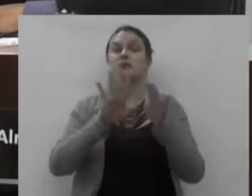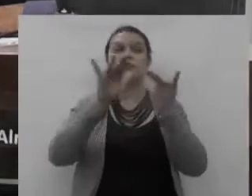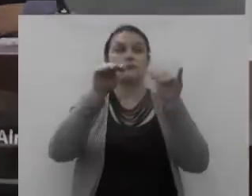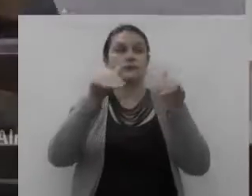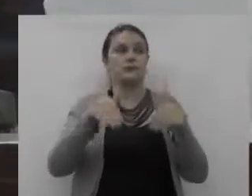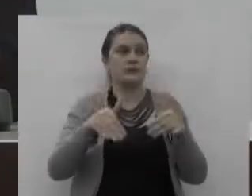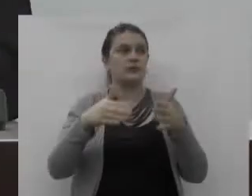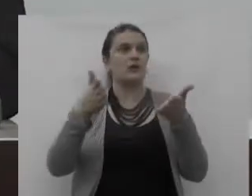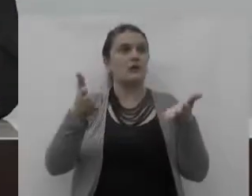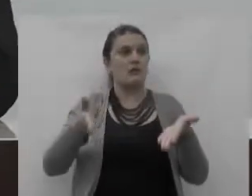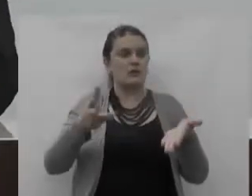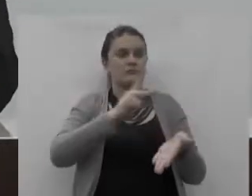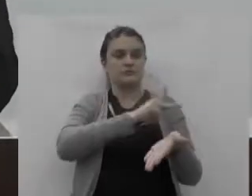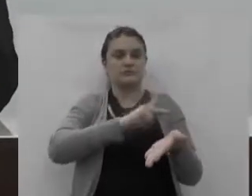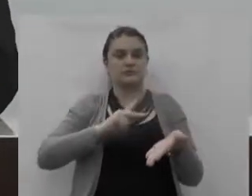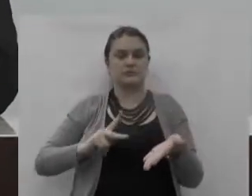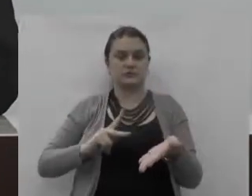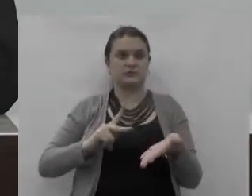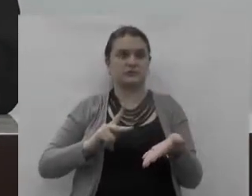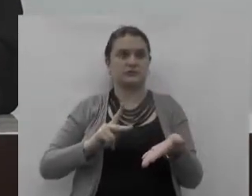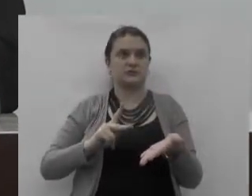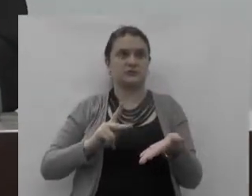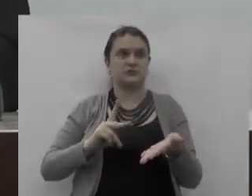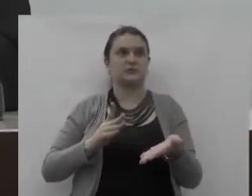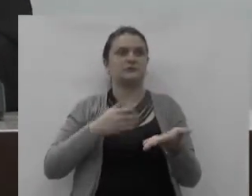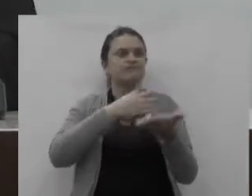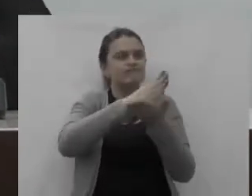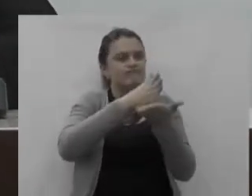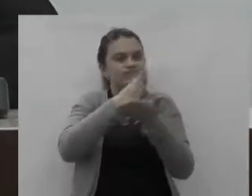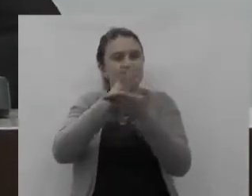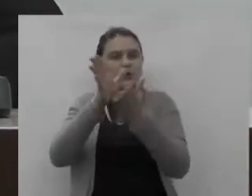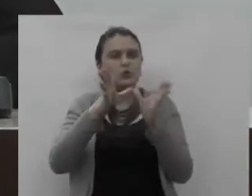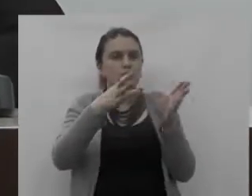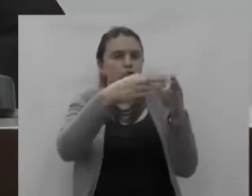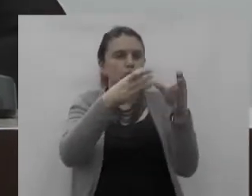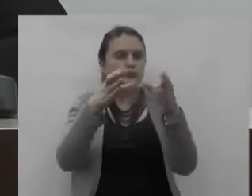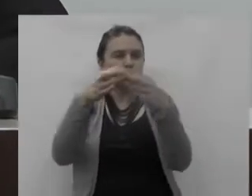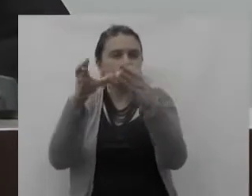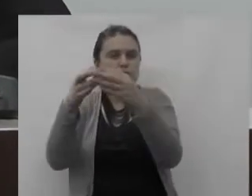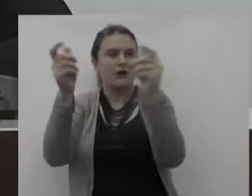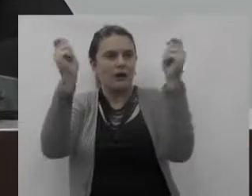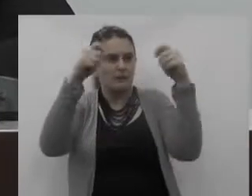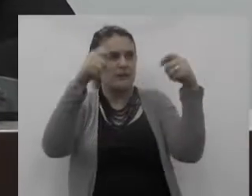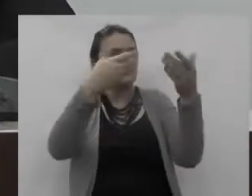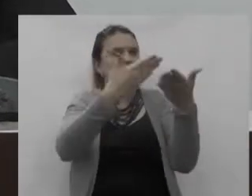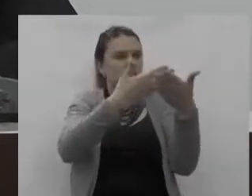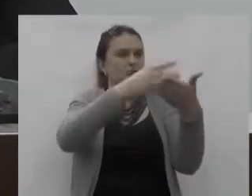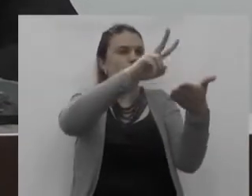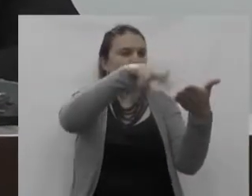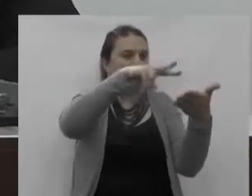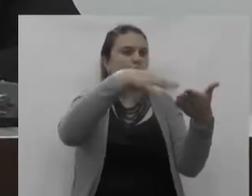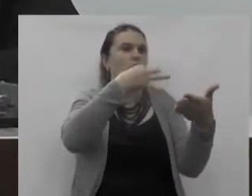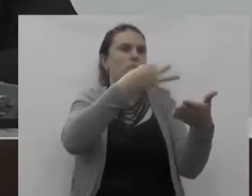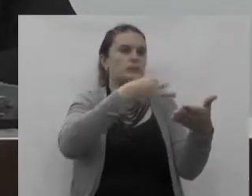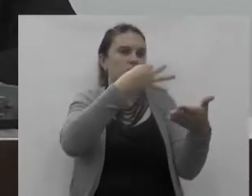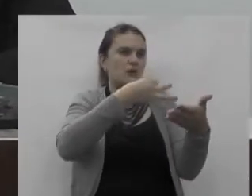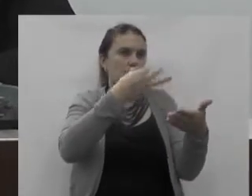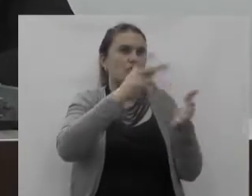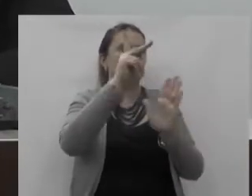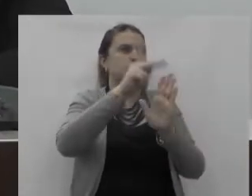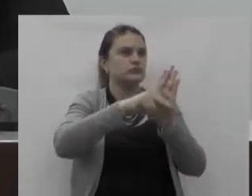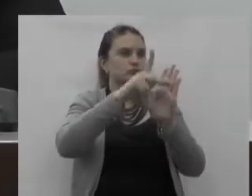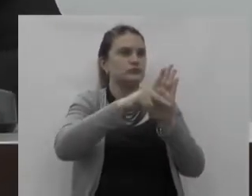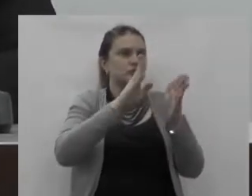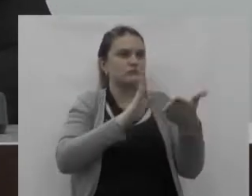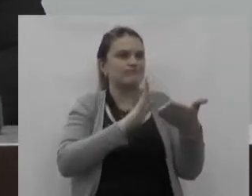Fim do expediente, então esta presidência despacha as indicações aos órgãos competentes. E os